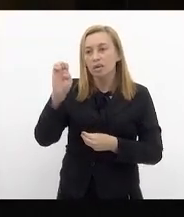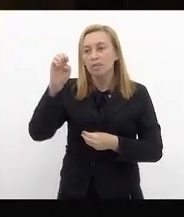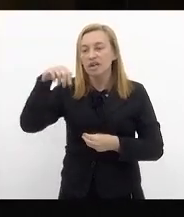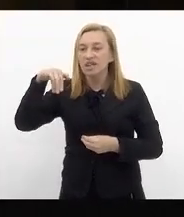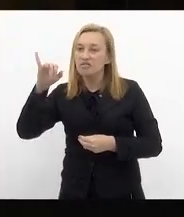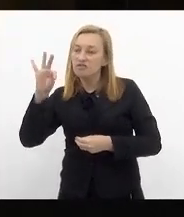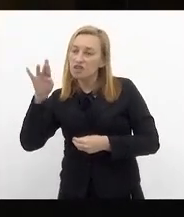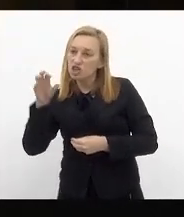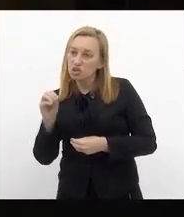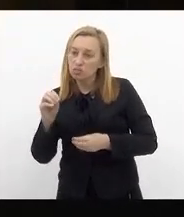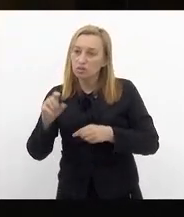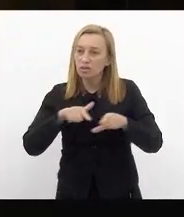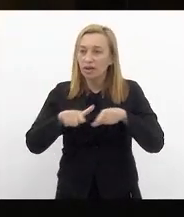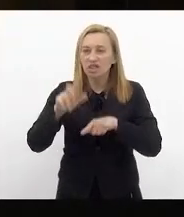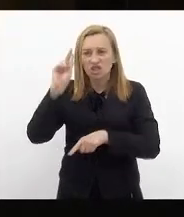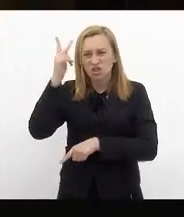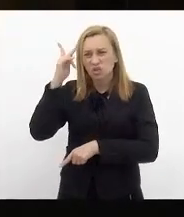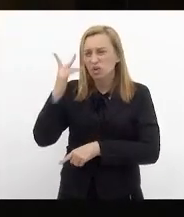históricos